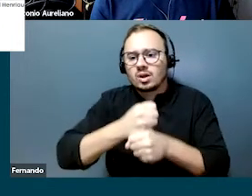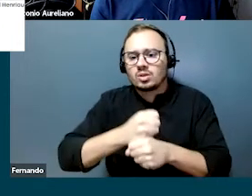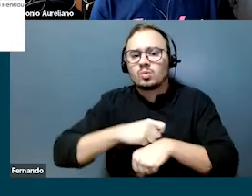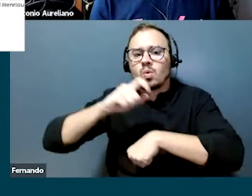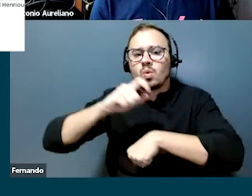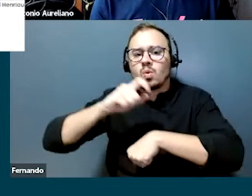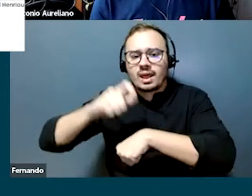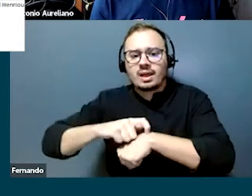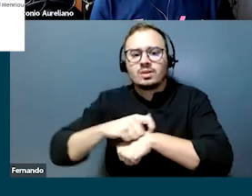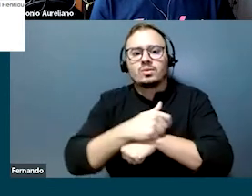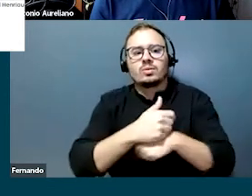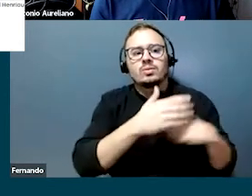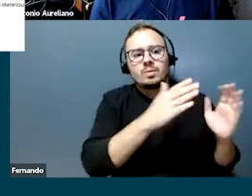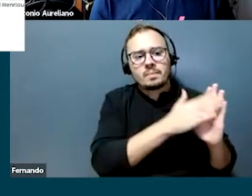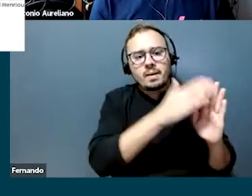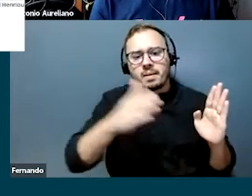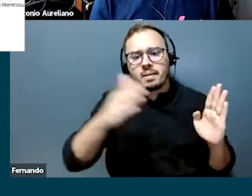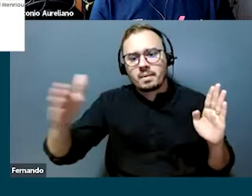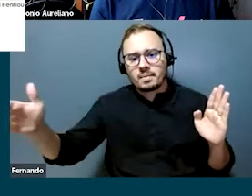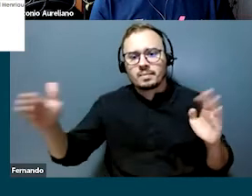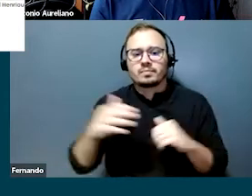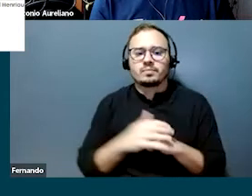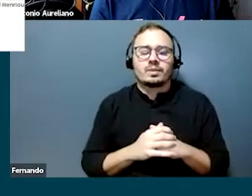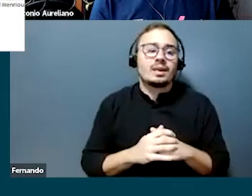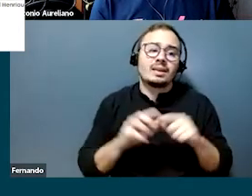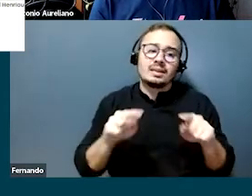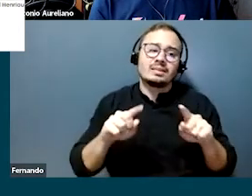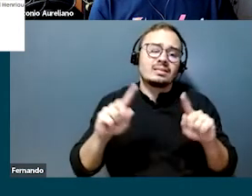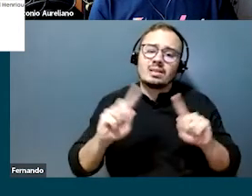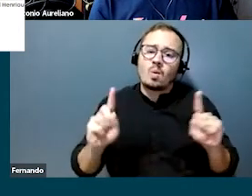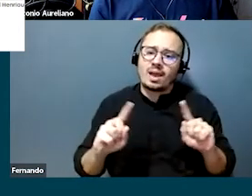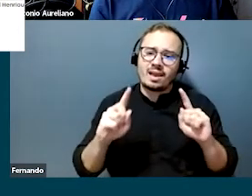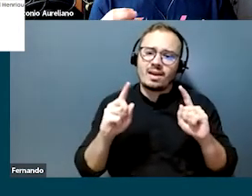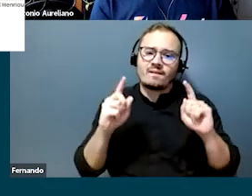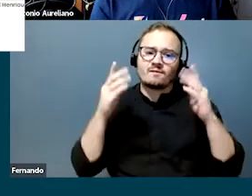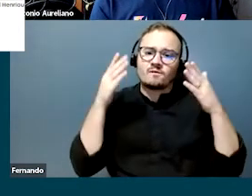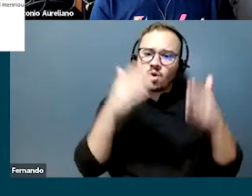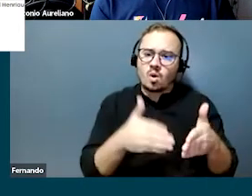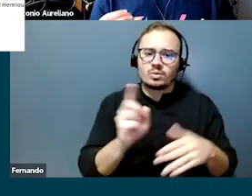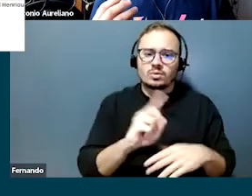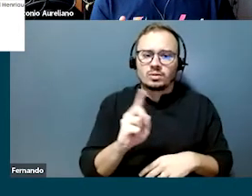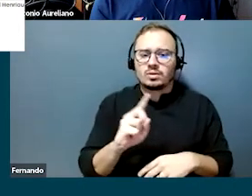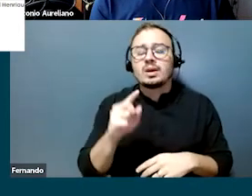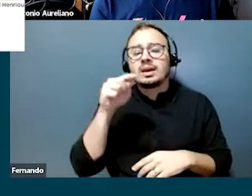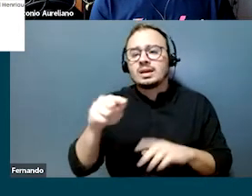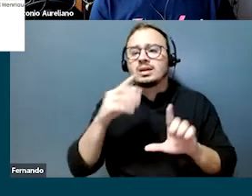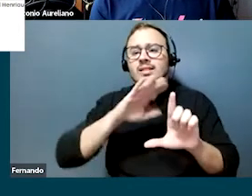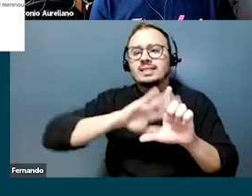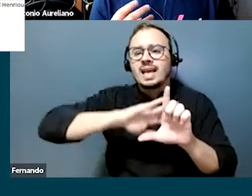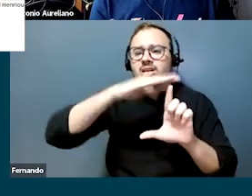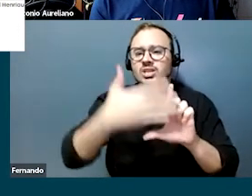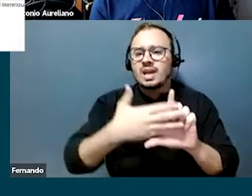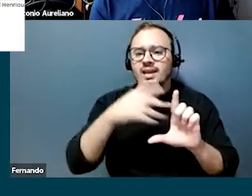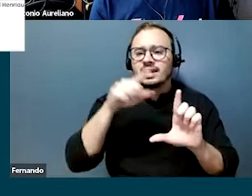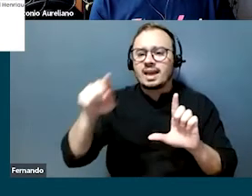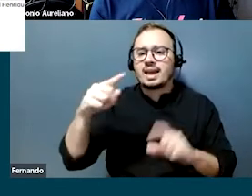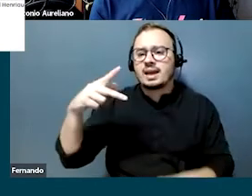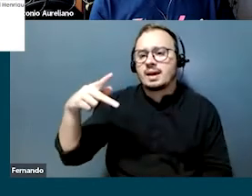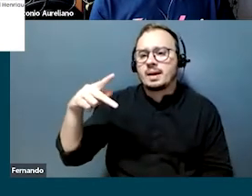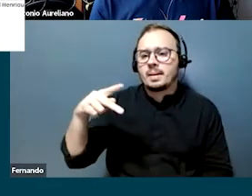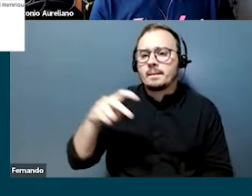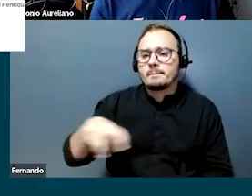e o local que ela vai sair, tudo isso com longitude e latitude. Não é o foco, mas a TechStack ela é com Python Pandas e